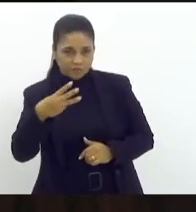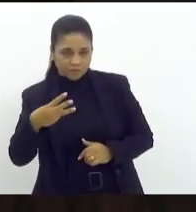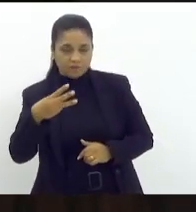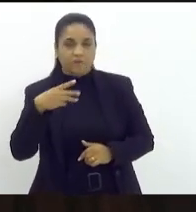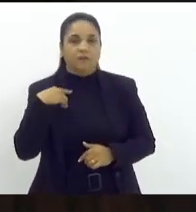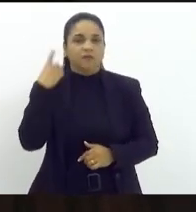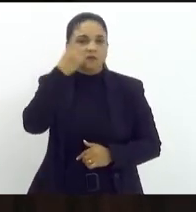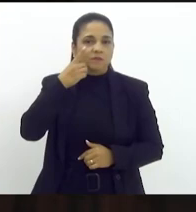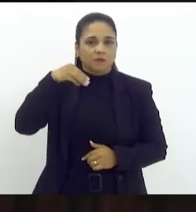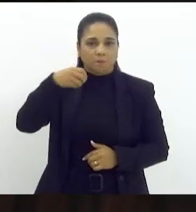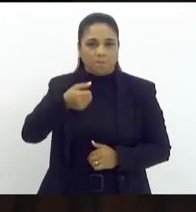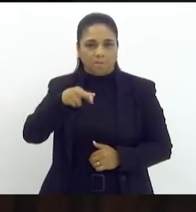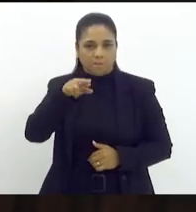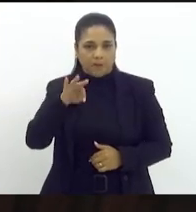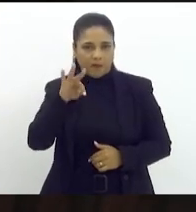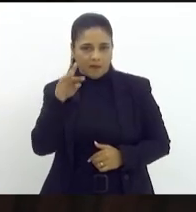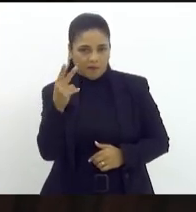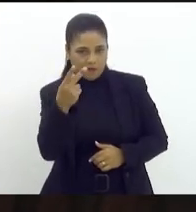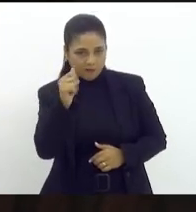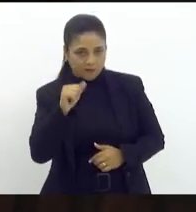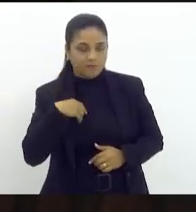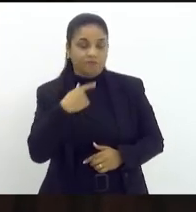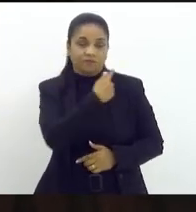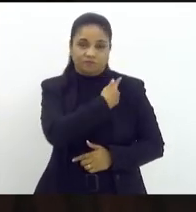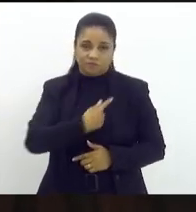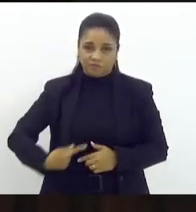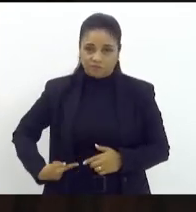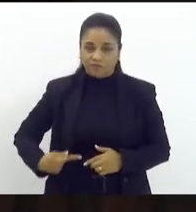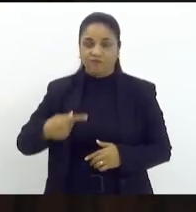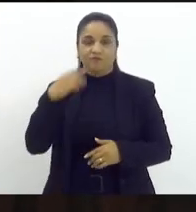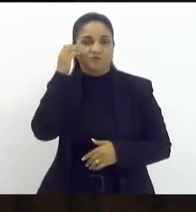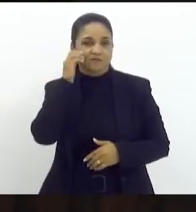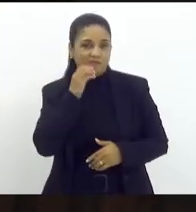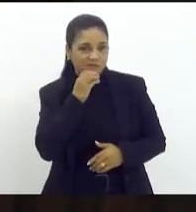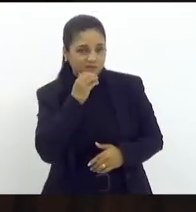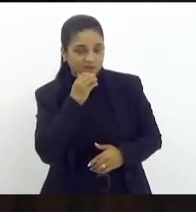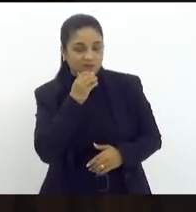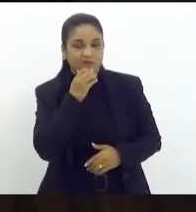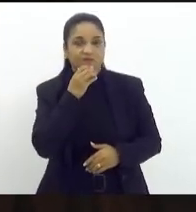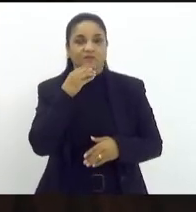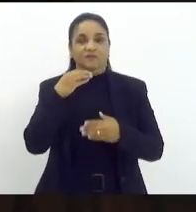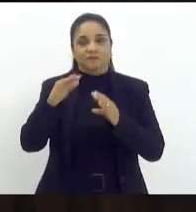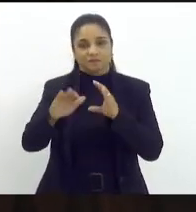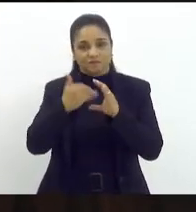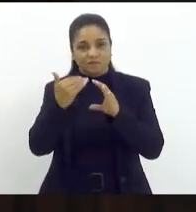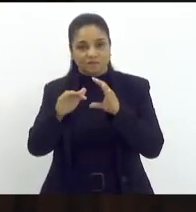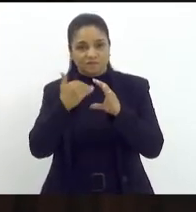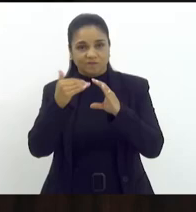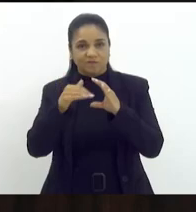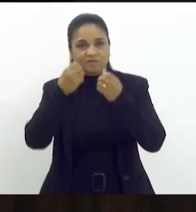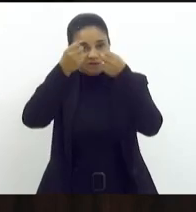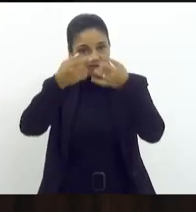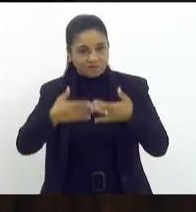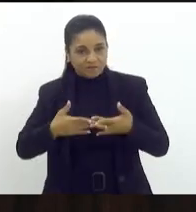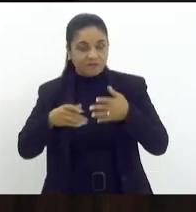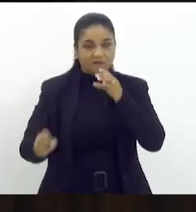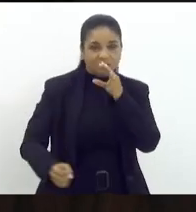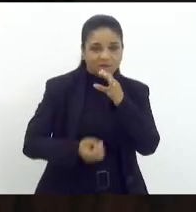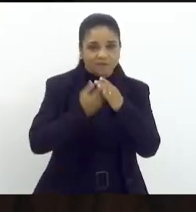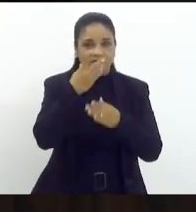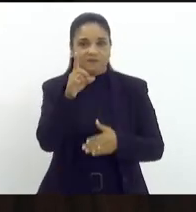que indica ao Excelentíssimo Senhor governador do Estado do Rio de Janeiro o senhor Cláudio Castro envio de mensagem dispondo sobre a criação de